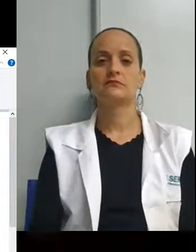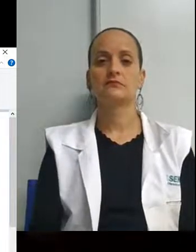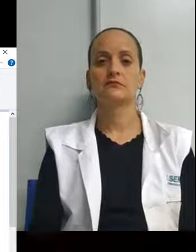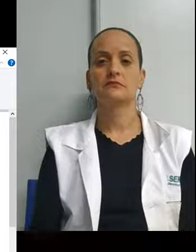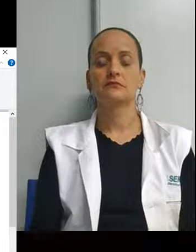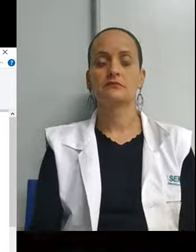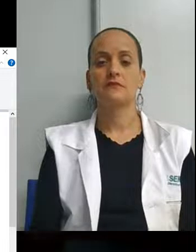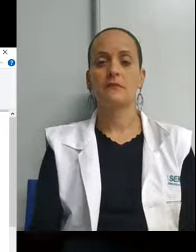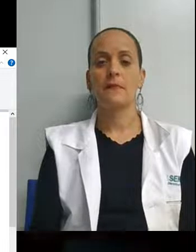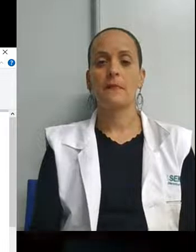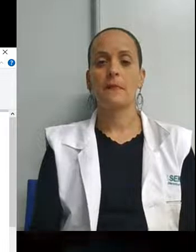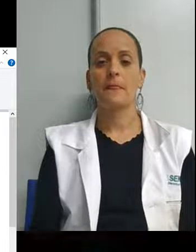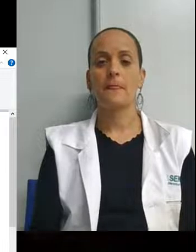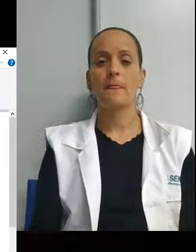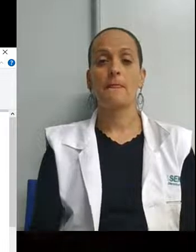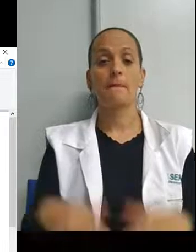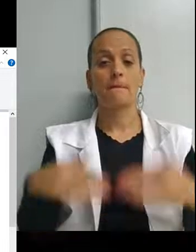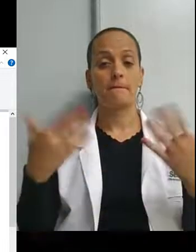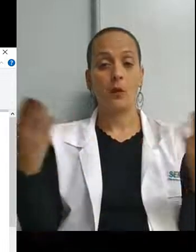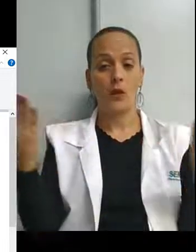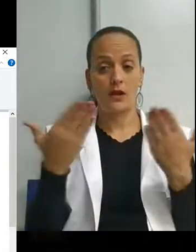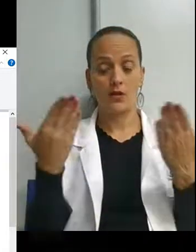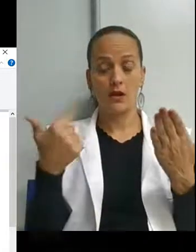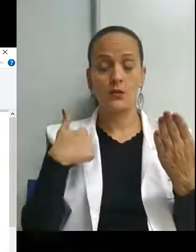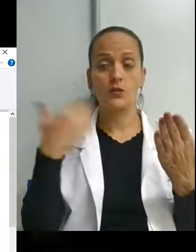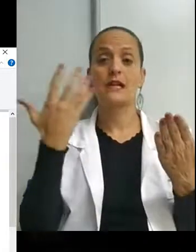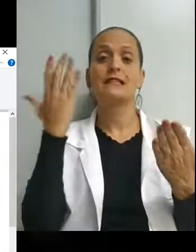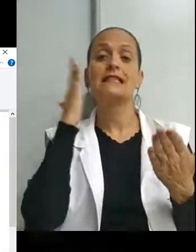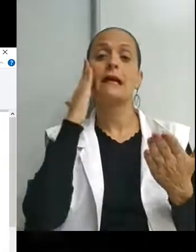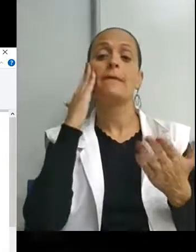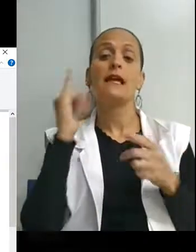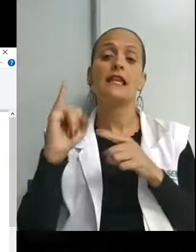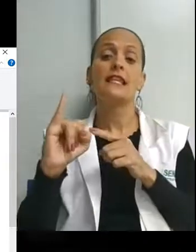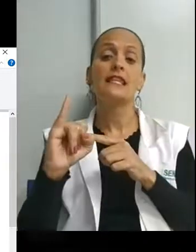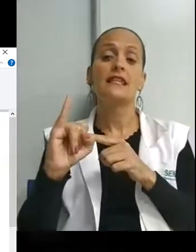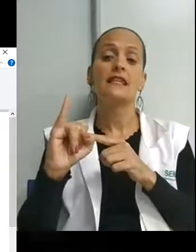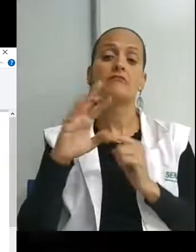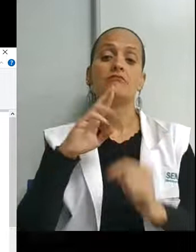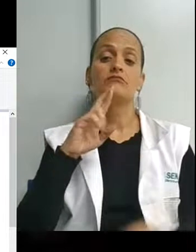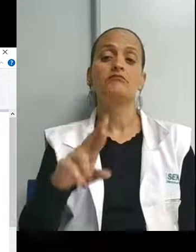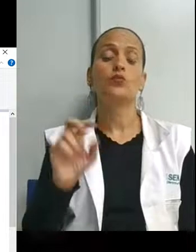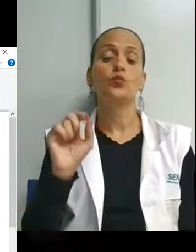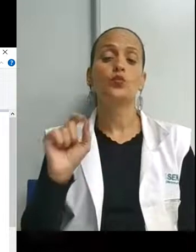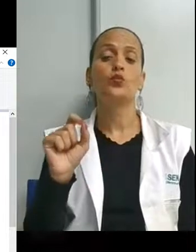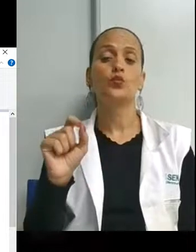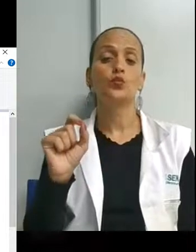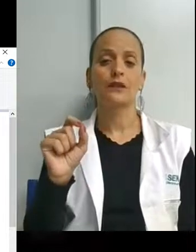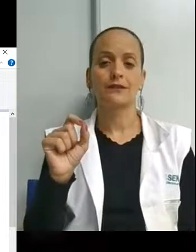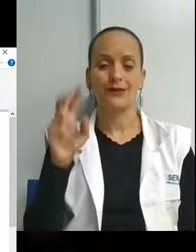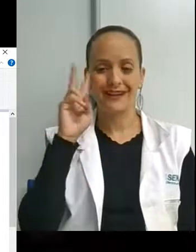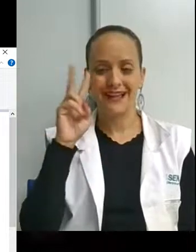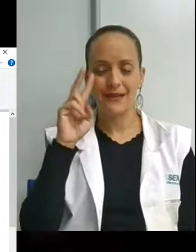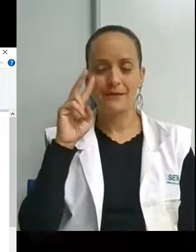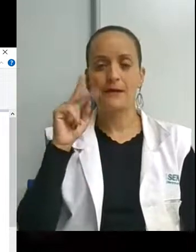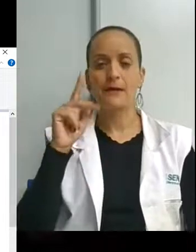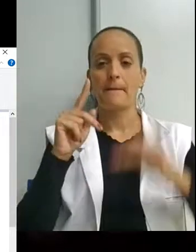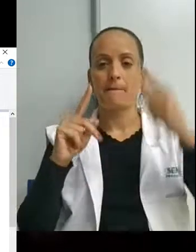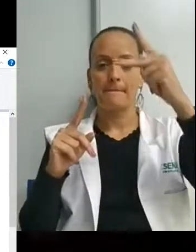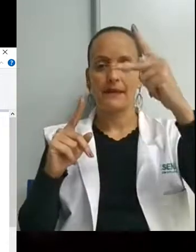Então, vamos lá. Para mim encontrar quem que é a corrente aqui, que é o I, vou esconder ela aqui, ó.